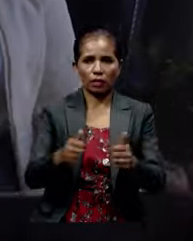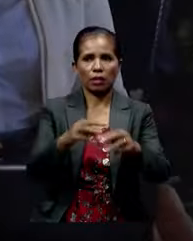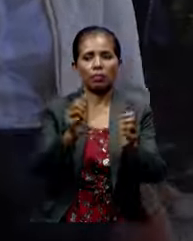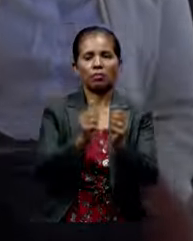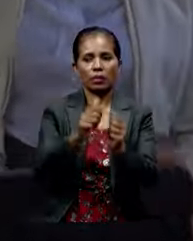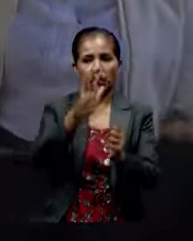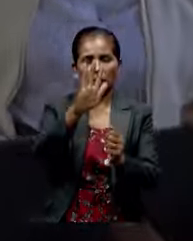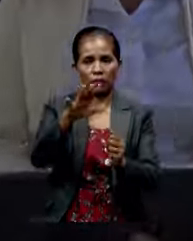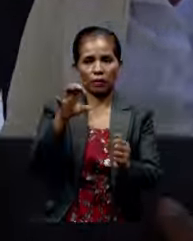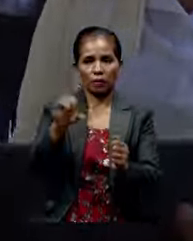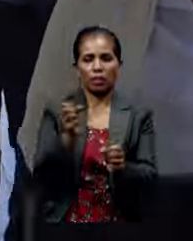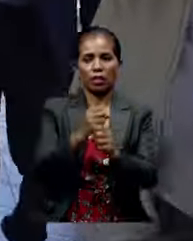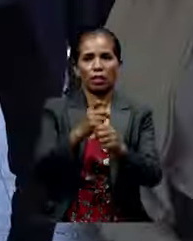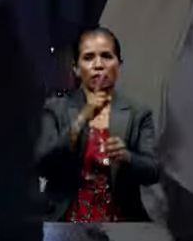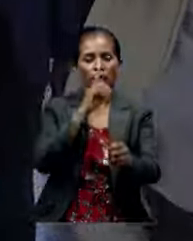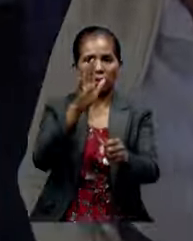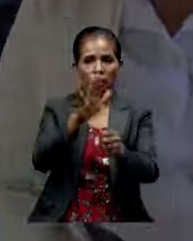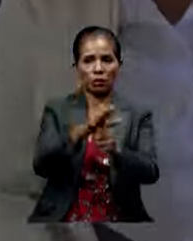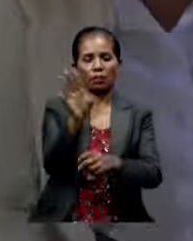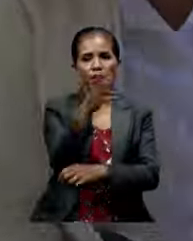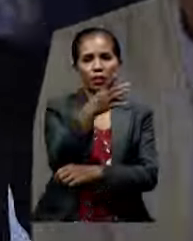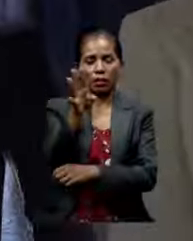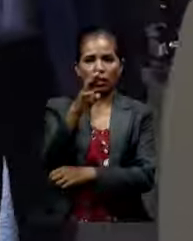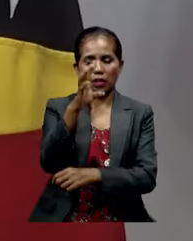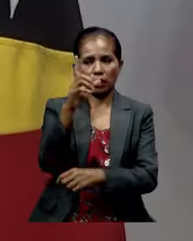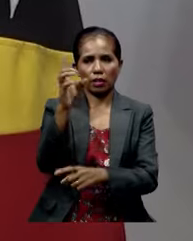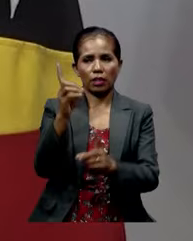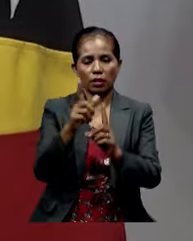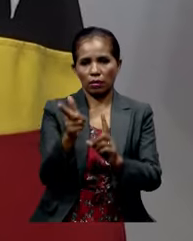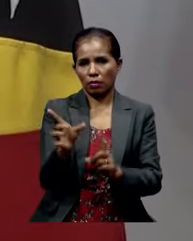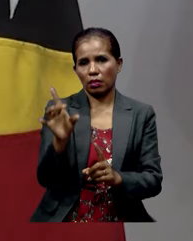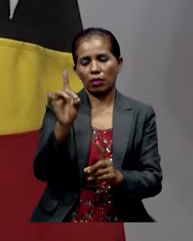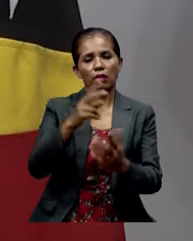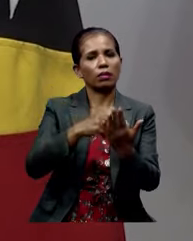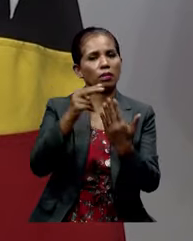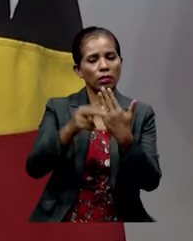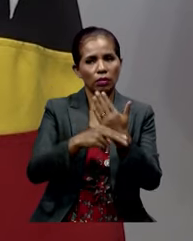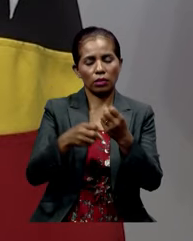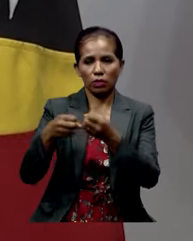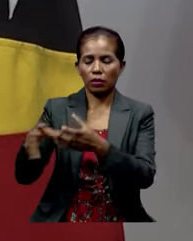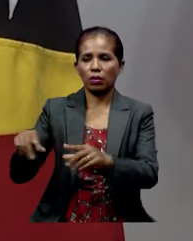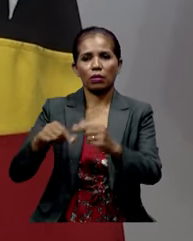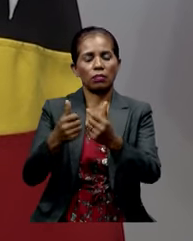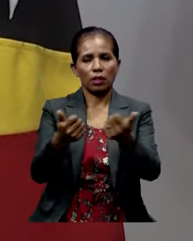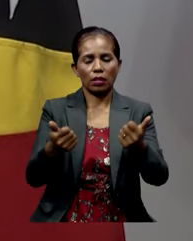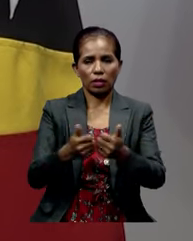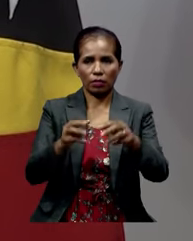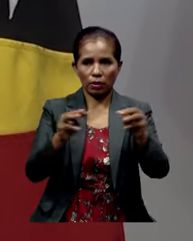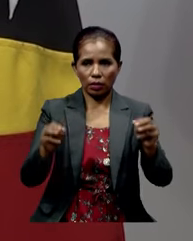Lima Resin, nebesse ralo juramento ba bandeira RTLI e a loro ronro simbalo novembro, o de husik grupo arte marciais no arte